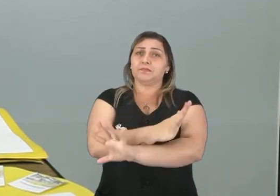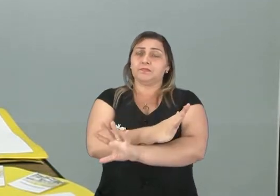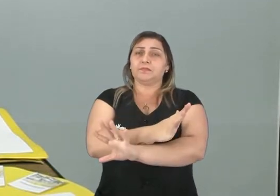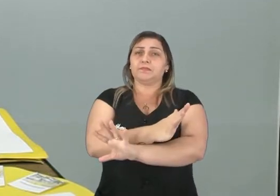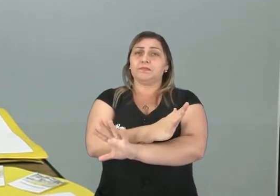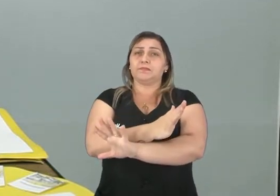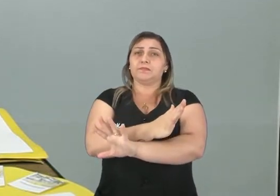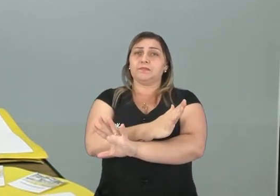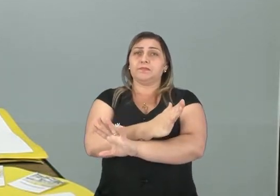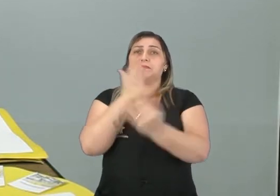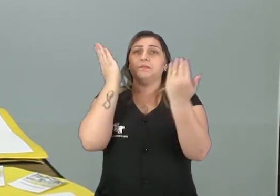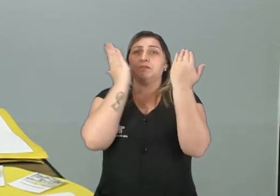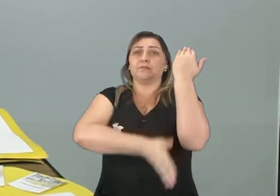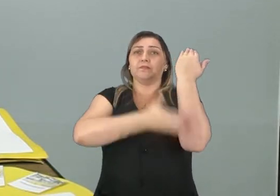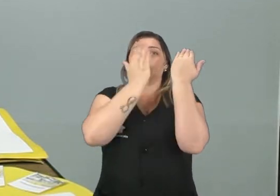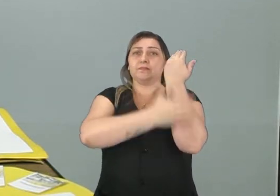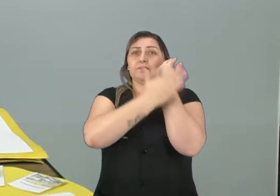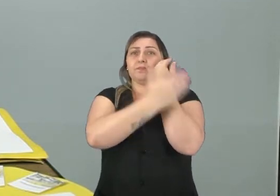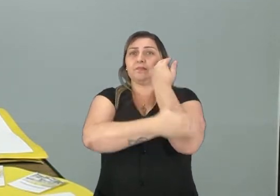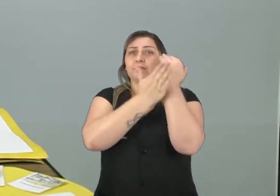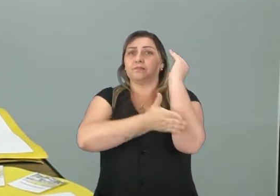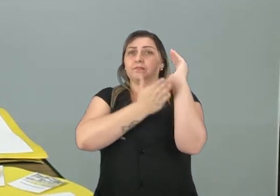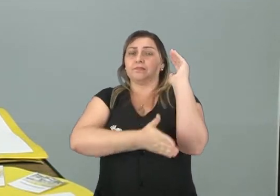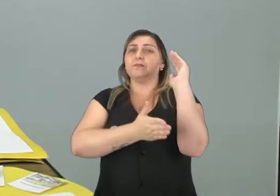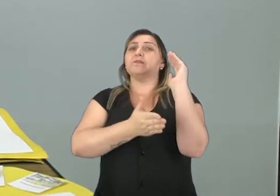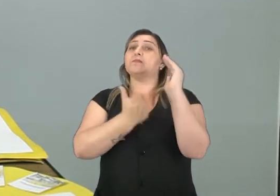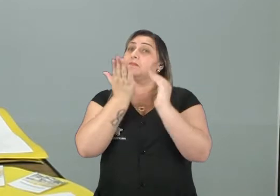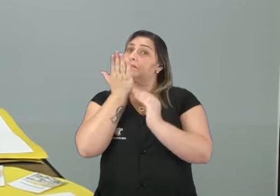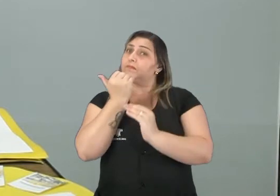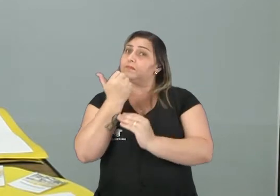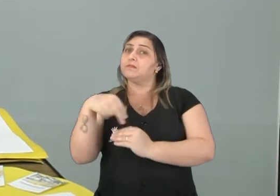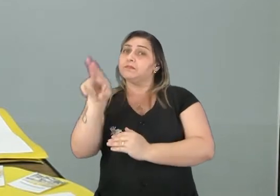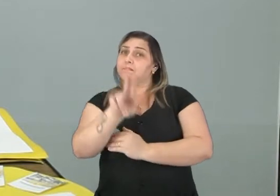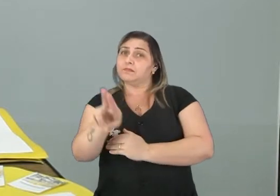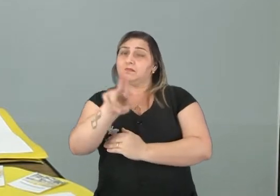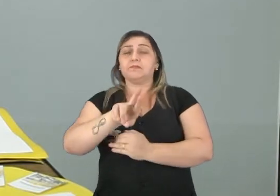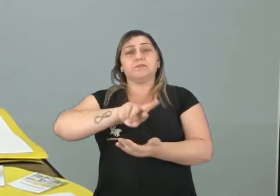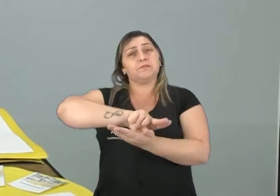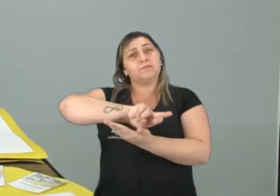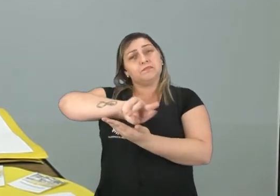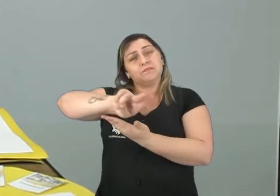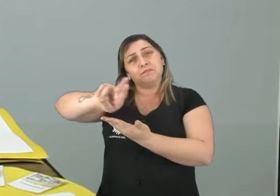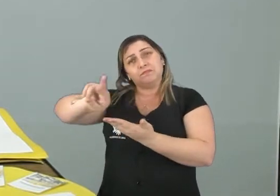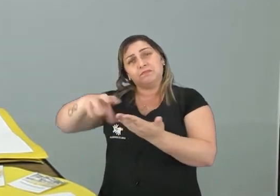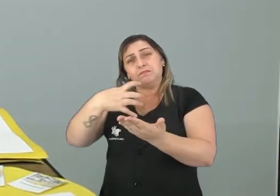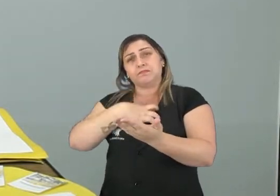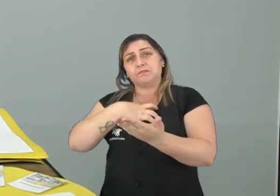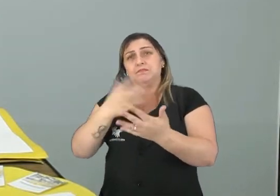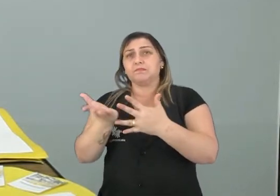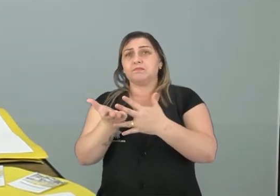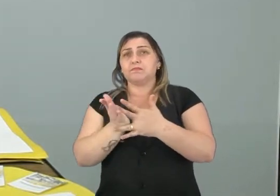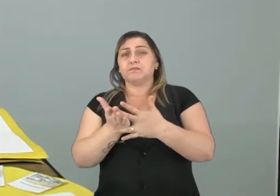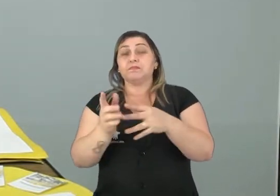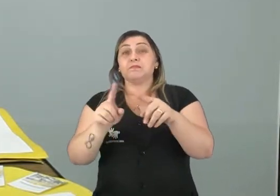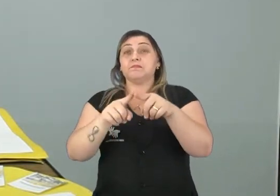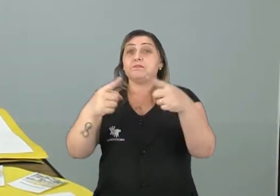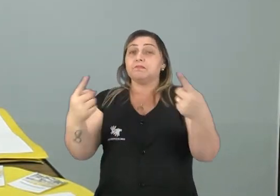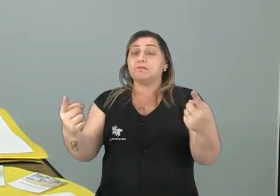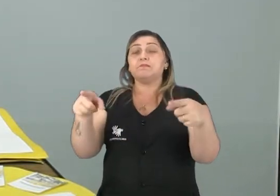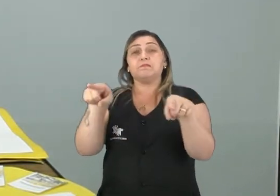ser consumida, certo? Desse jeito, né? Fazer diversos pratos com a mandioca. Porém, a